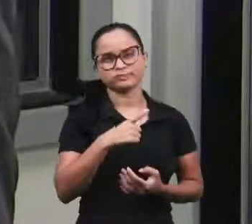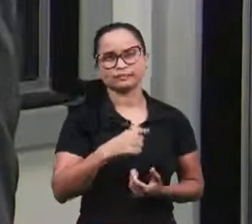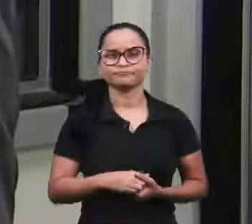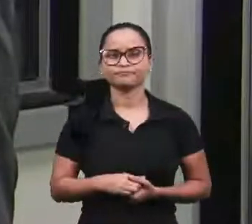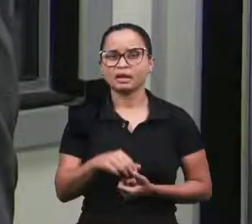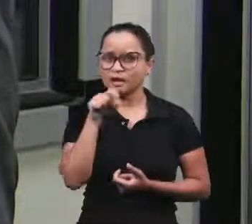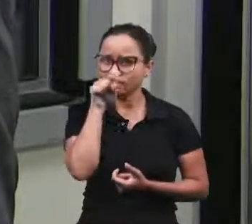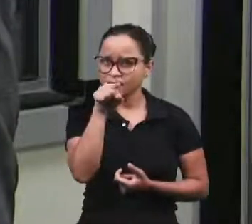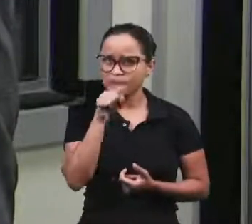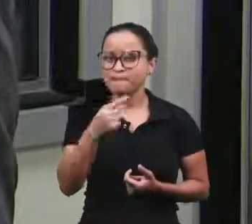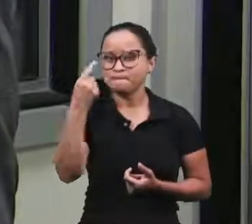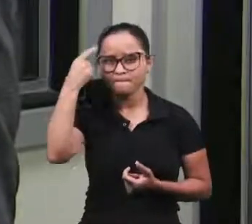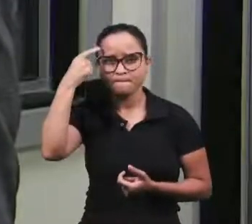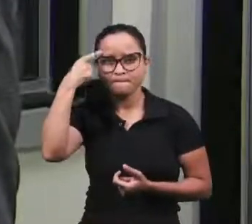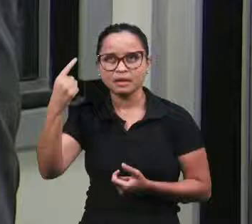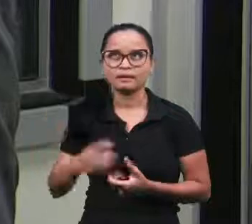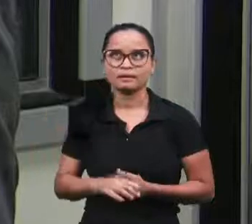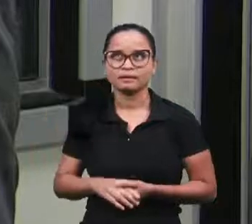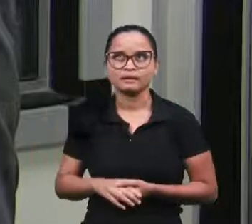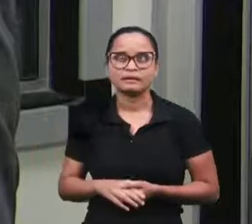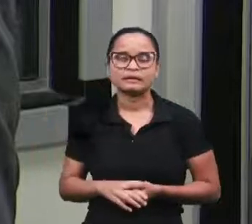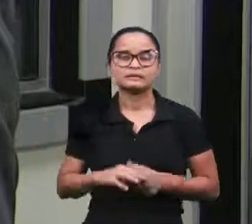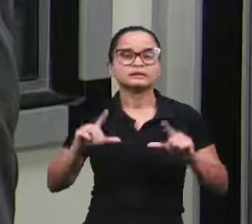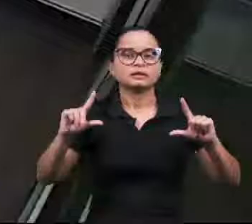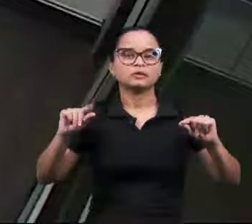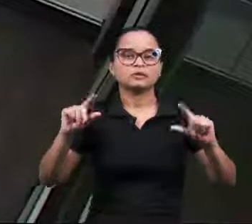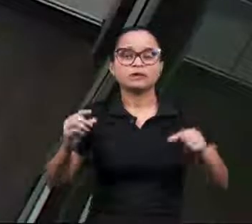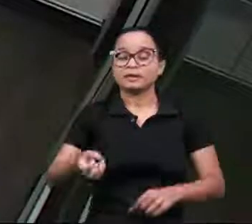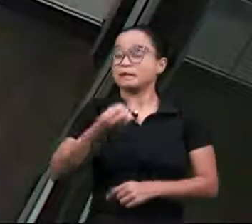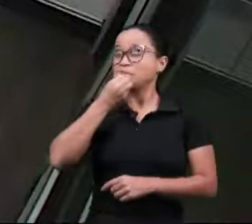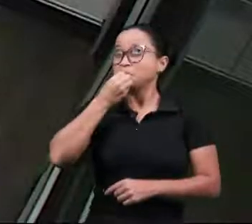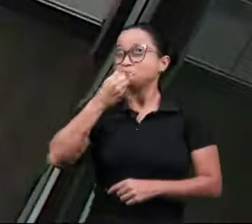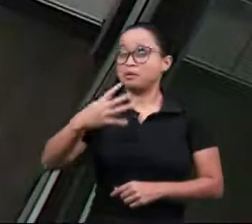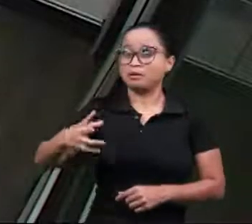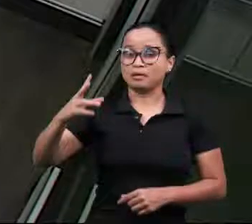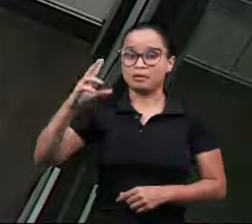que é virtude, às vezes é fragilidade. Entendeu?